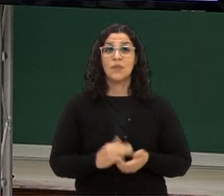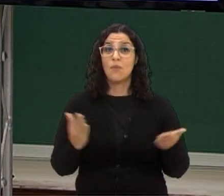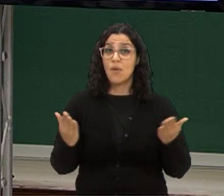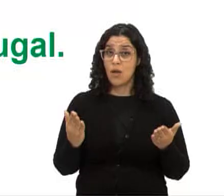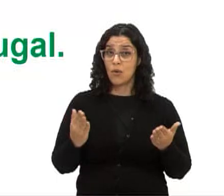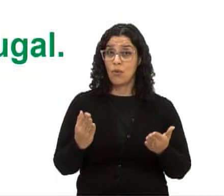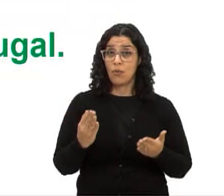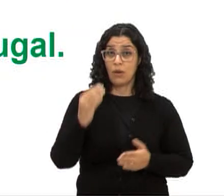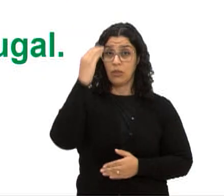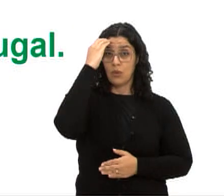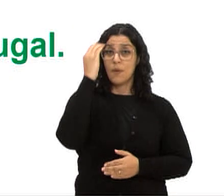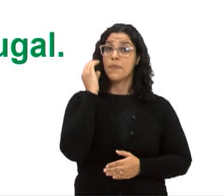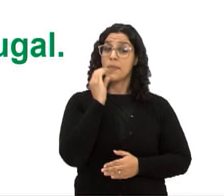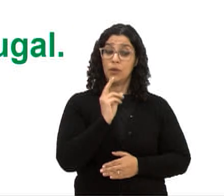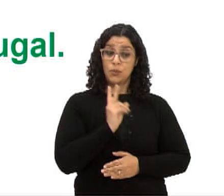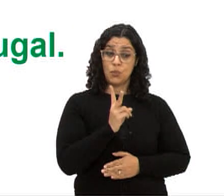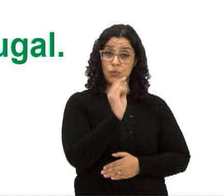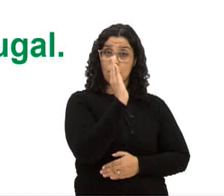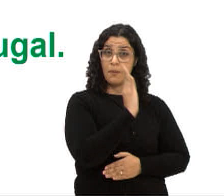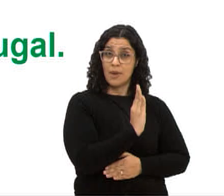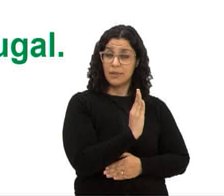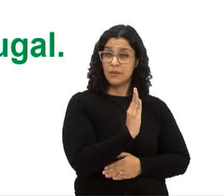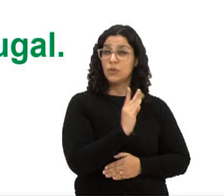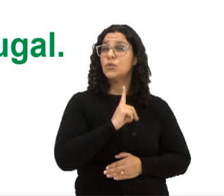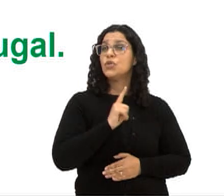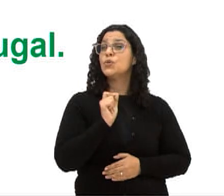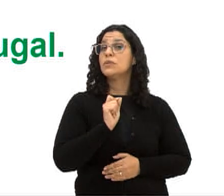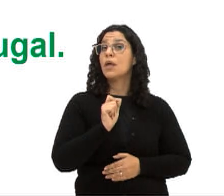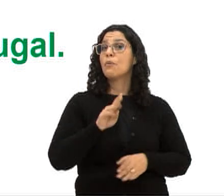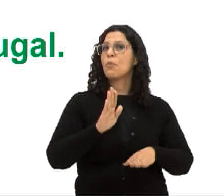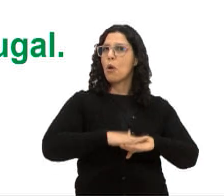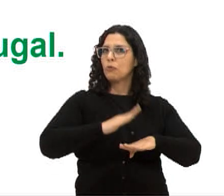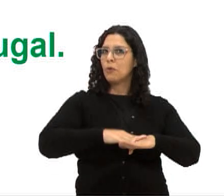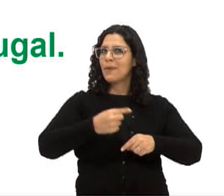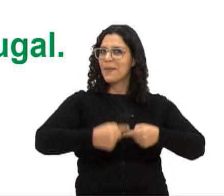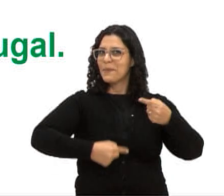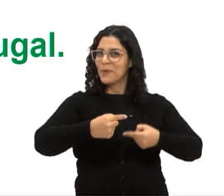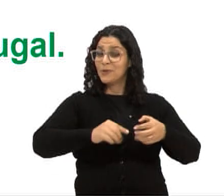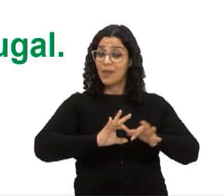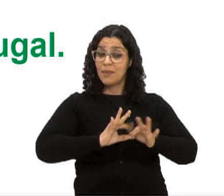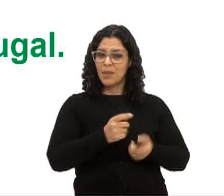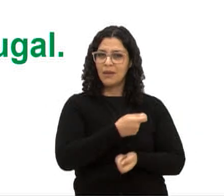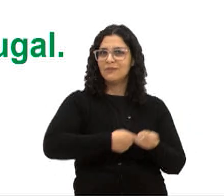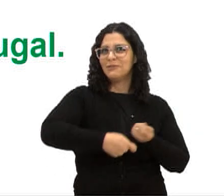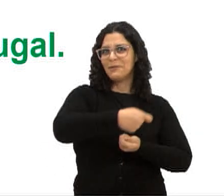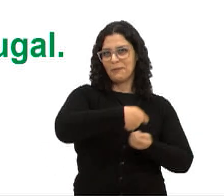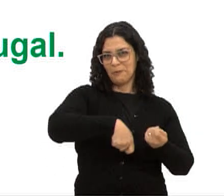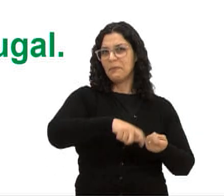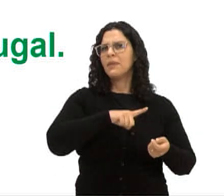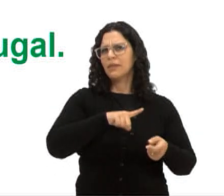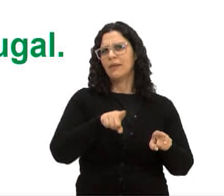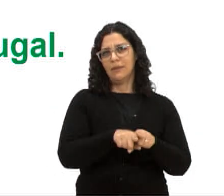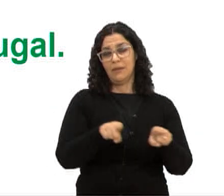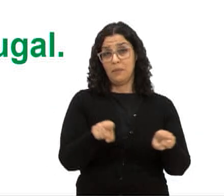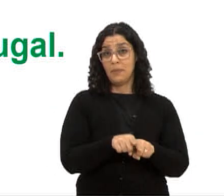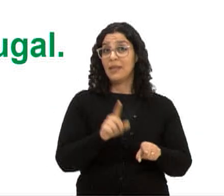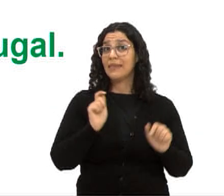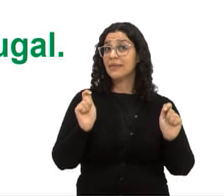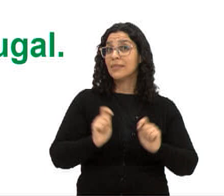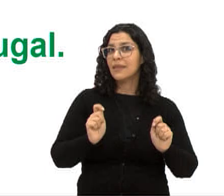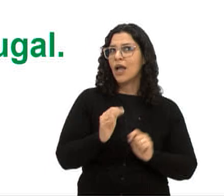A permanência de Dom Pedro no Brasil garantia a autonomia política e a liberdade econômica, bem como aumentava